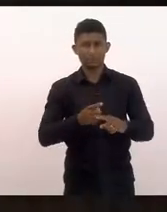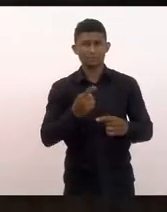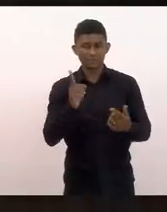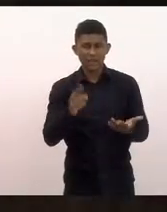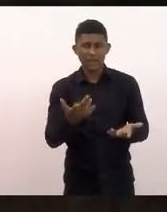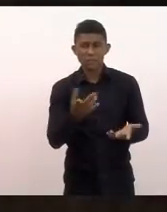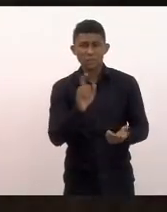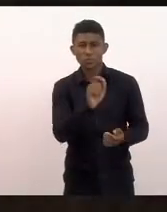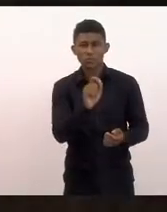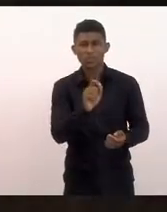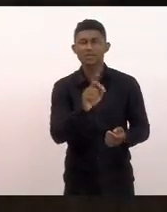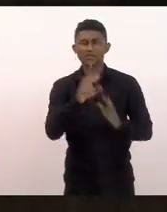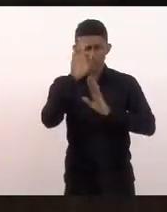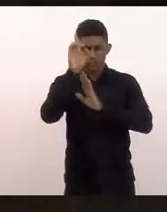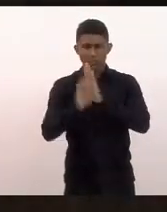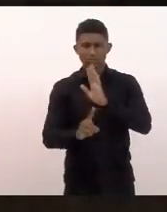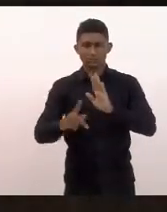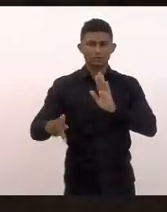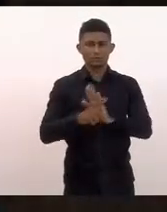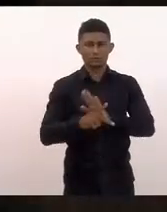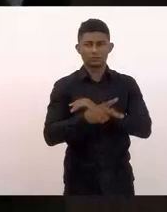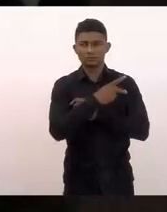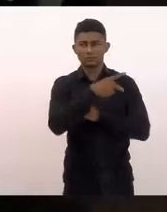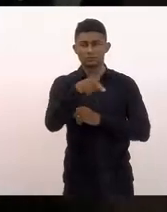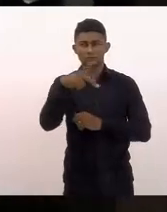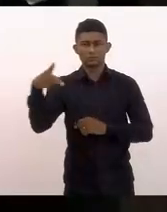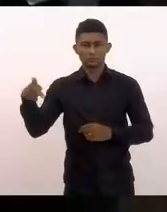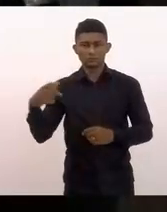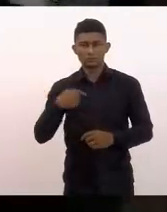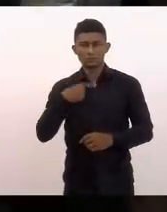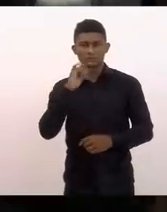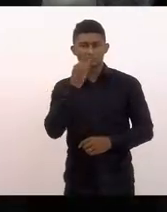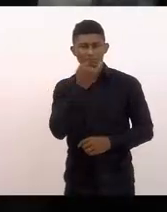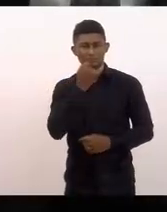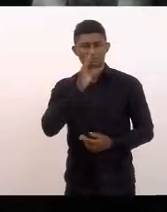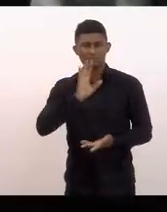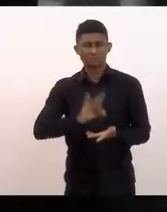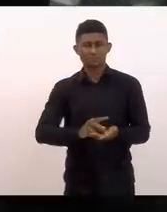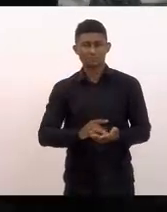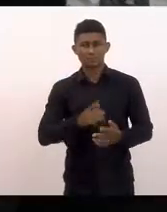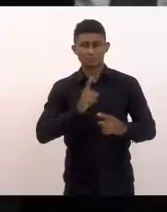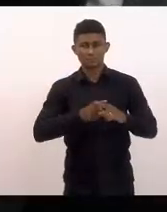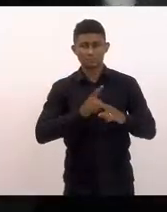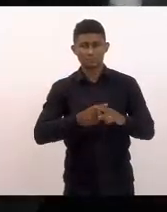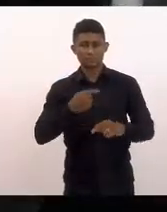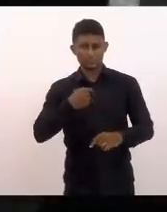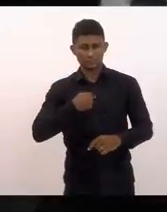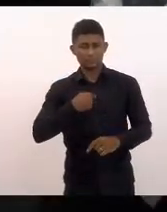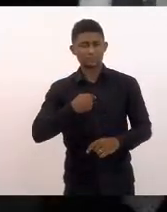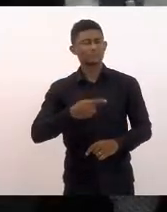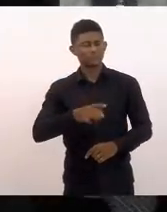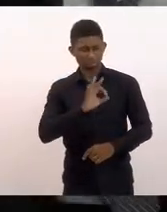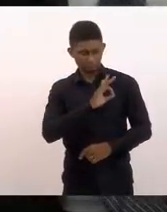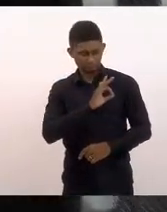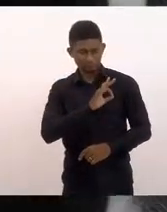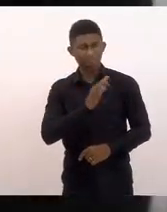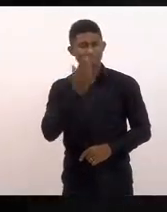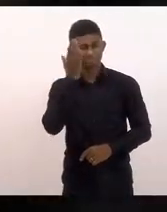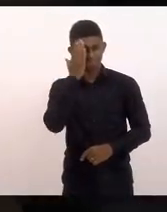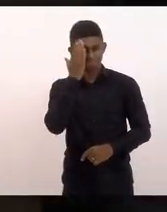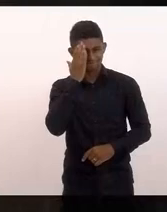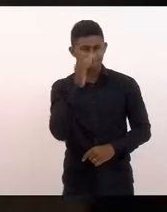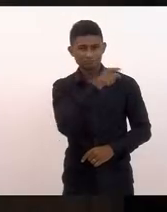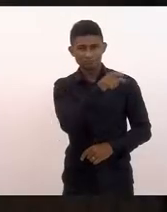é um direito de vocês. Saio daqui triste, triste de coração, porque eu sou praça. E eu sei o que cada um de vocês